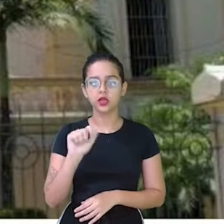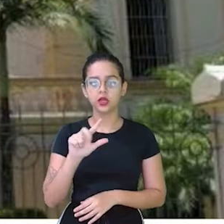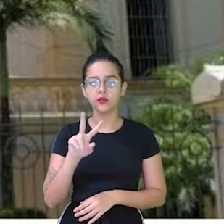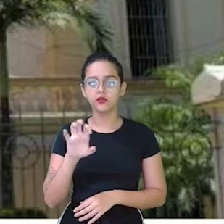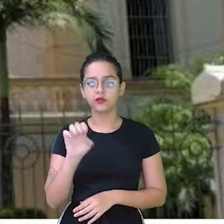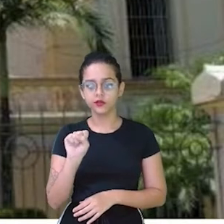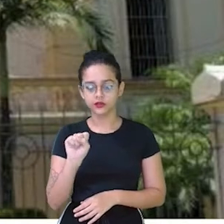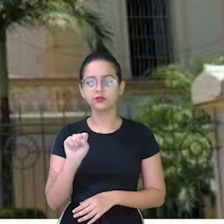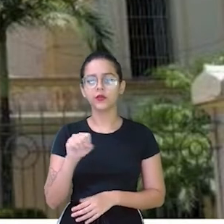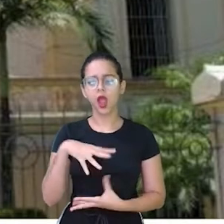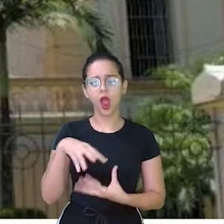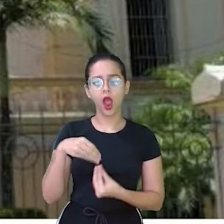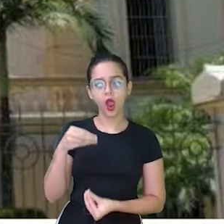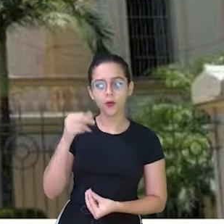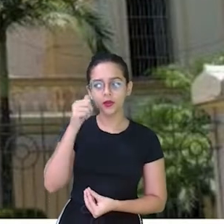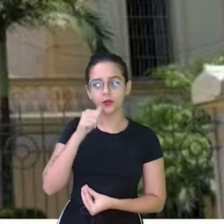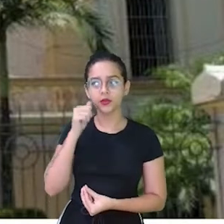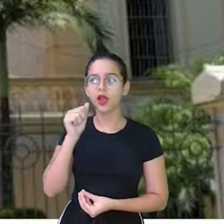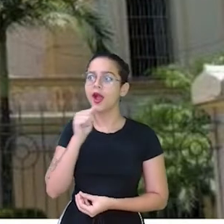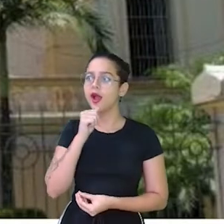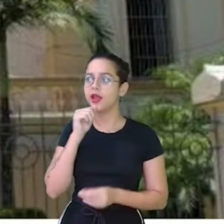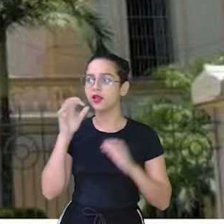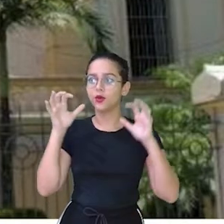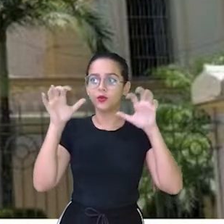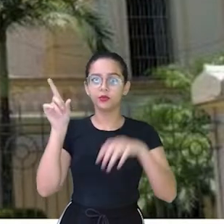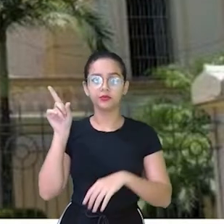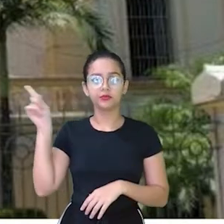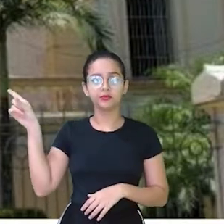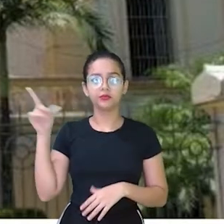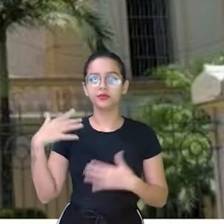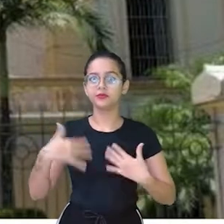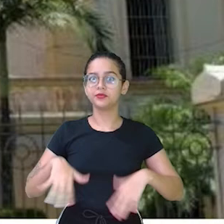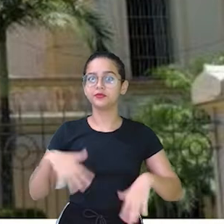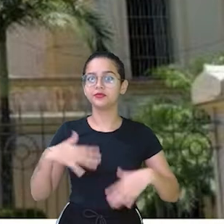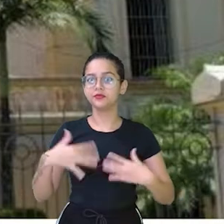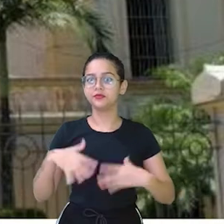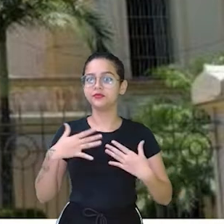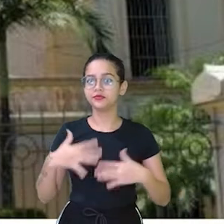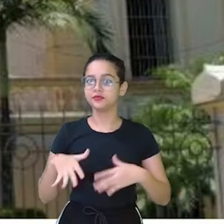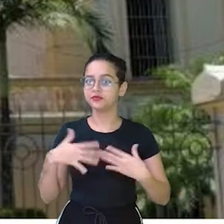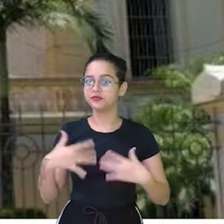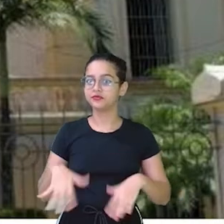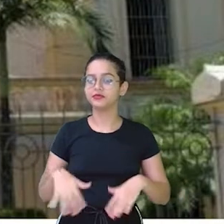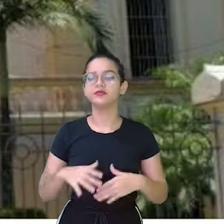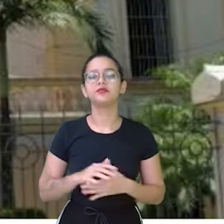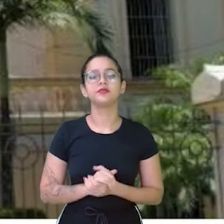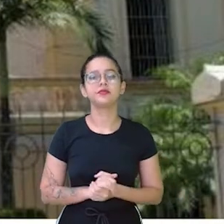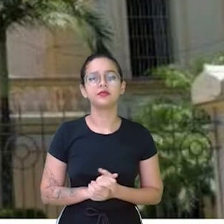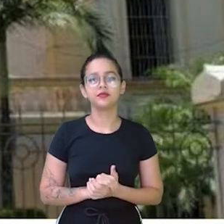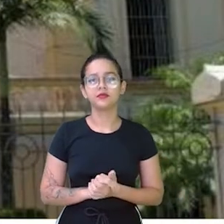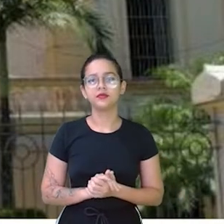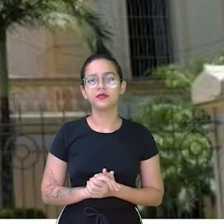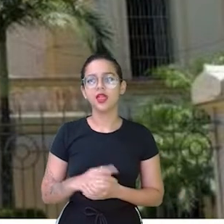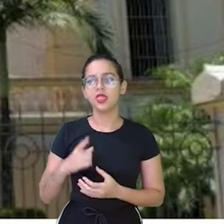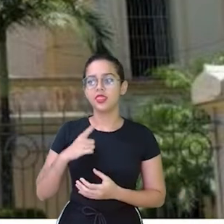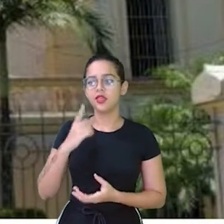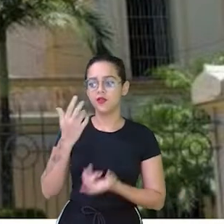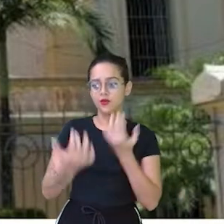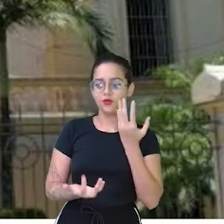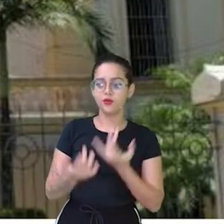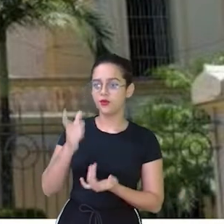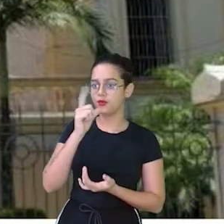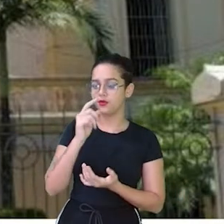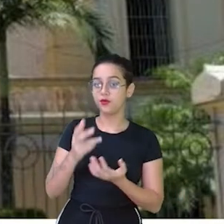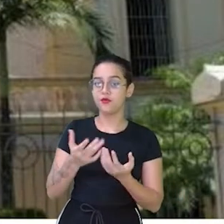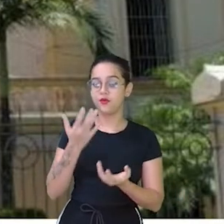jovem ainda assombra por lá, ela ainda foi intensificada depois que teve um incêndio no prédio. Olha